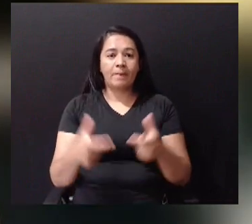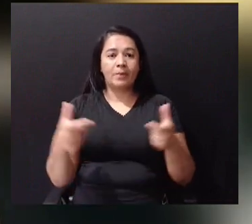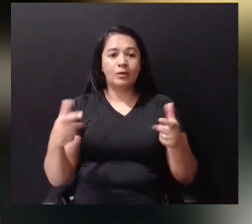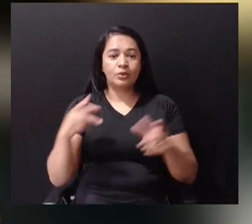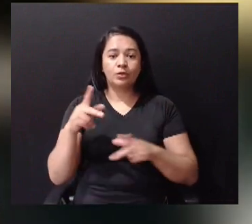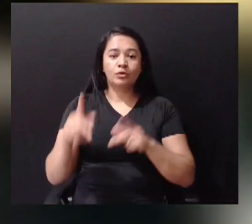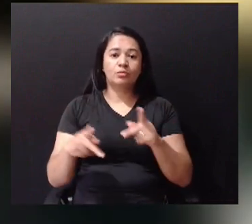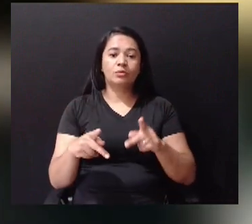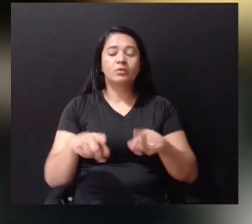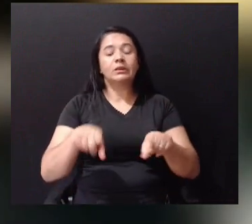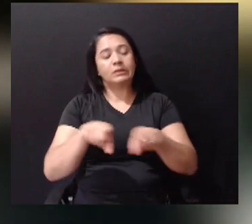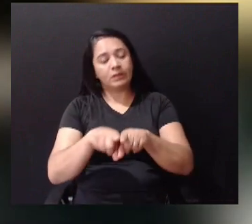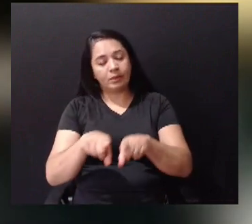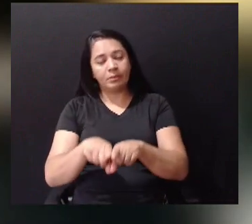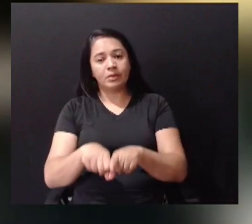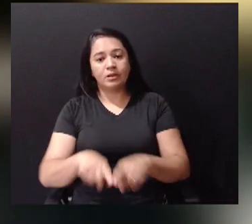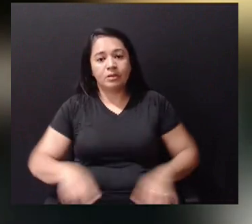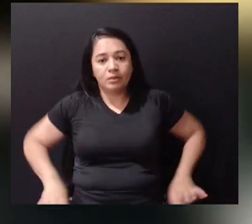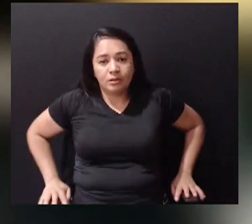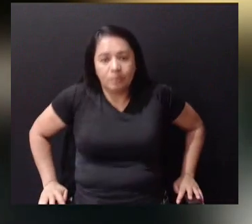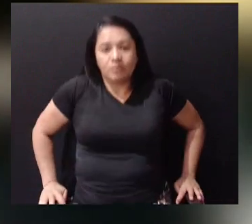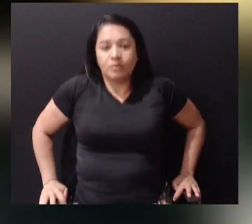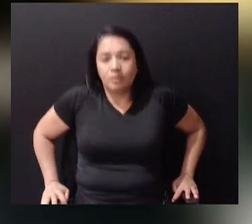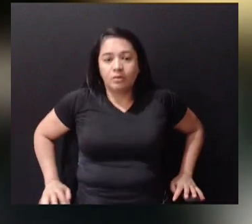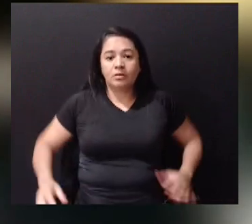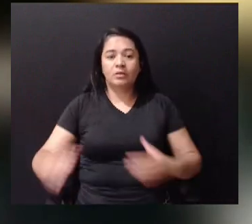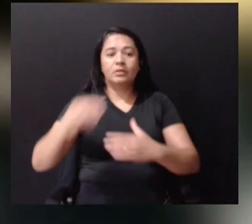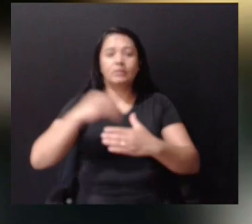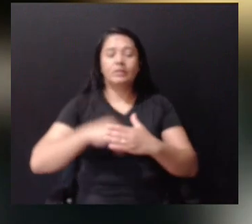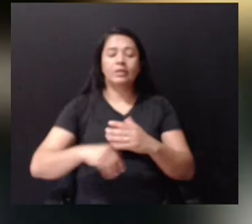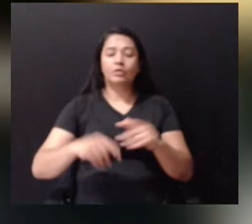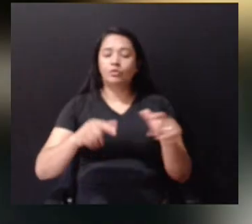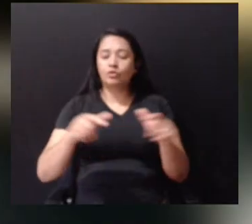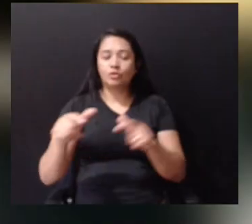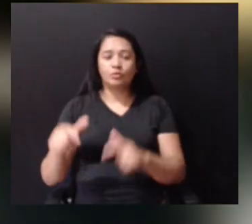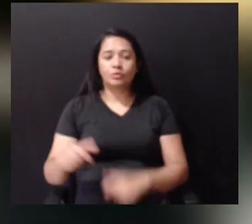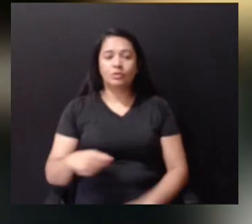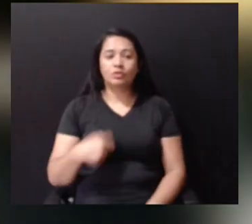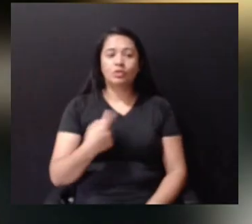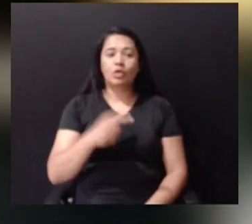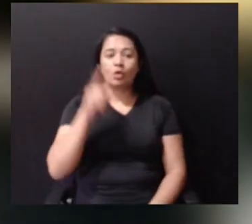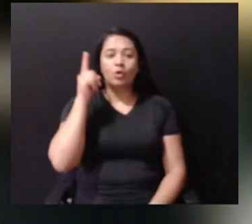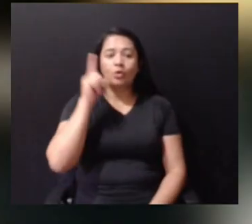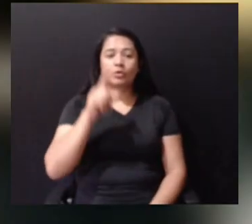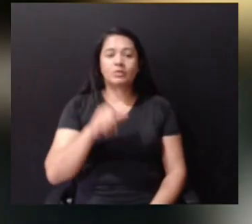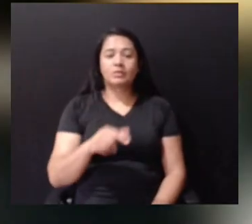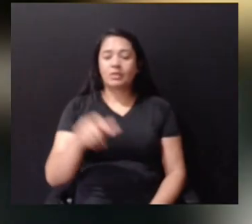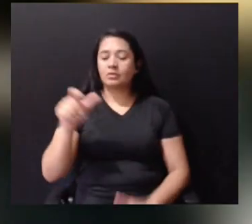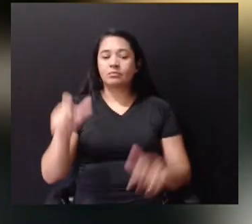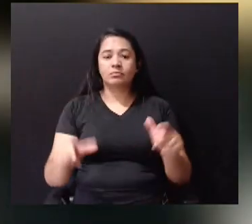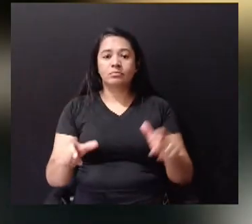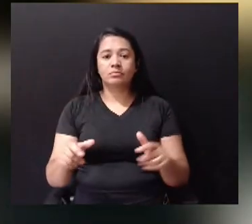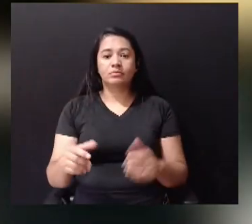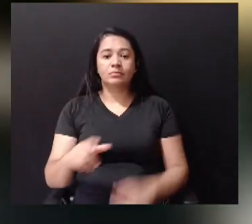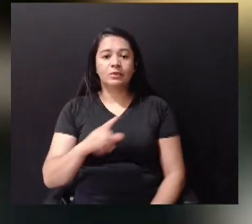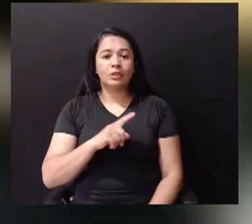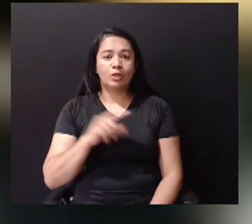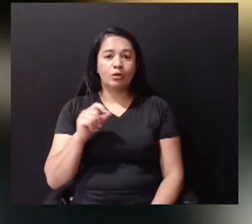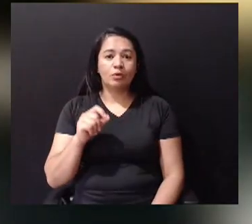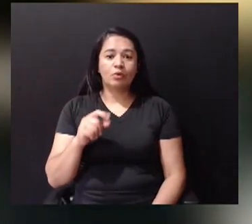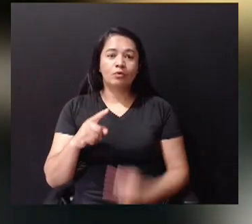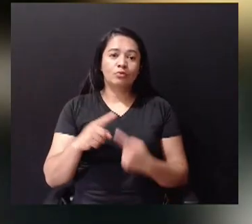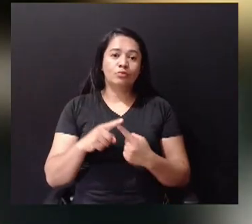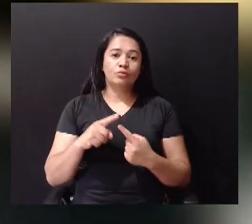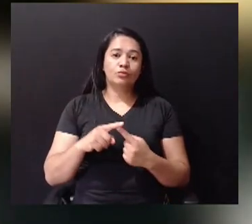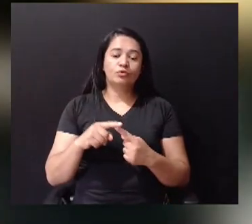você me colocou também dentro da Oncoclínicas, a gente consegue através de quem tem algum tipo de seguro social,